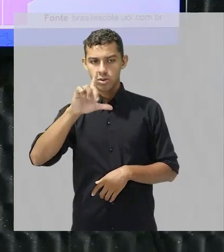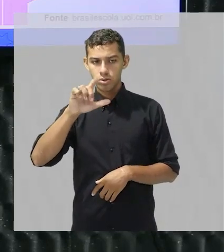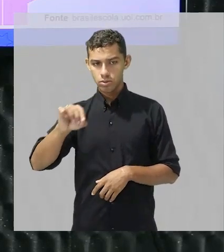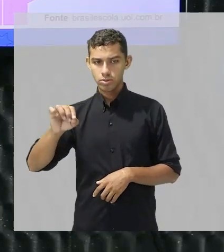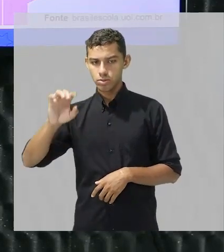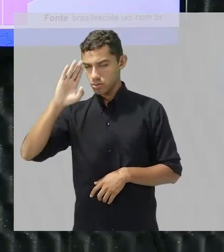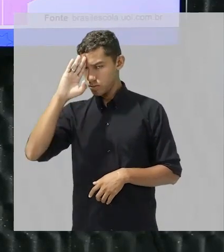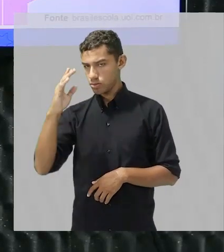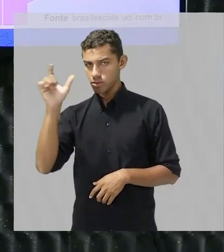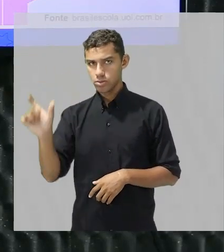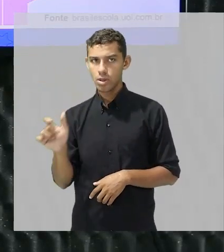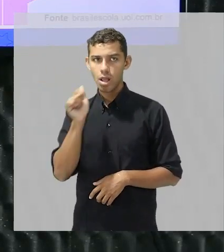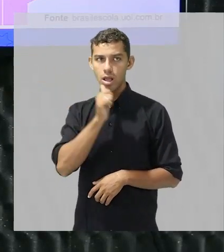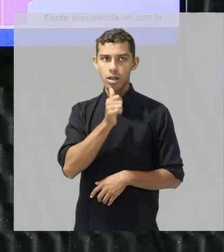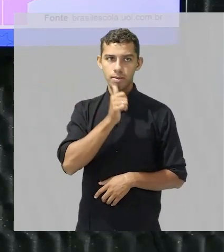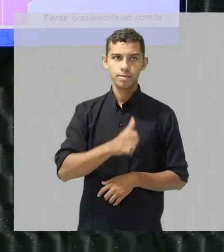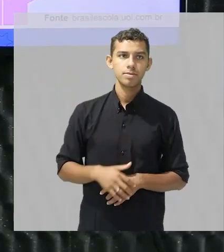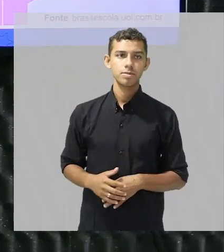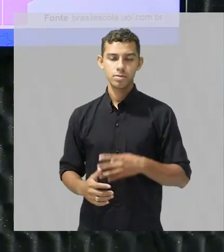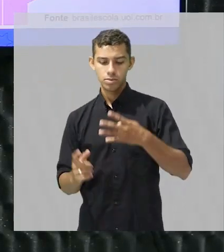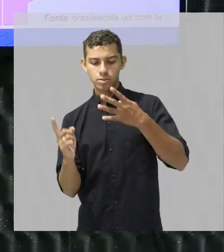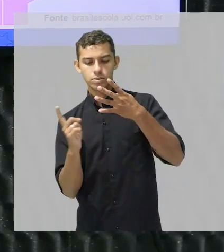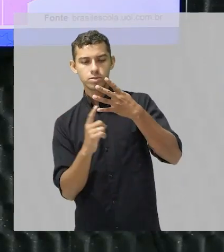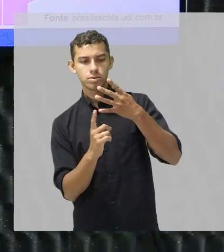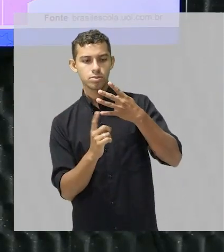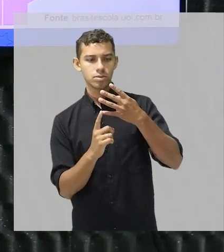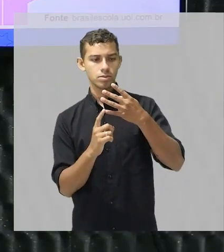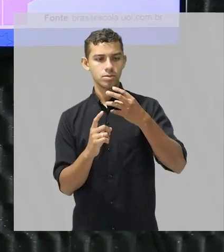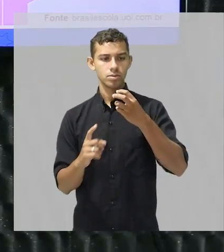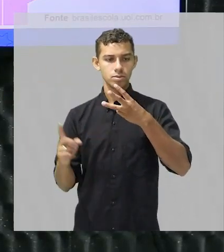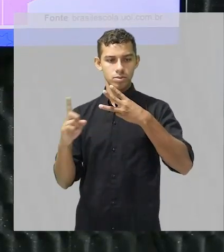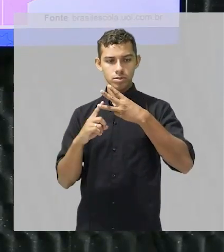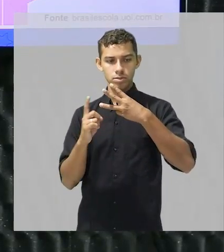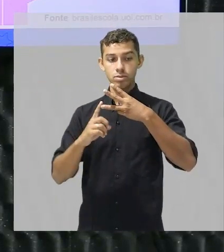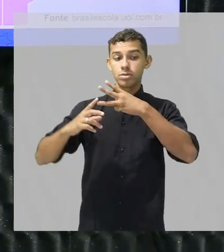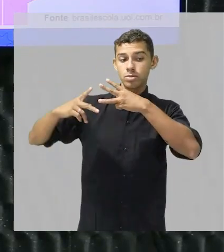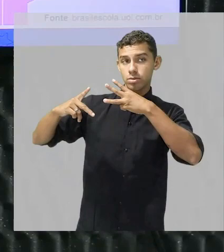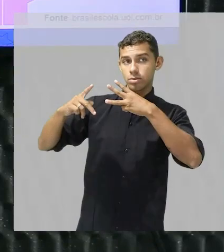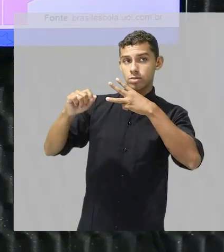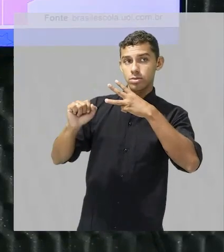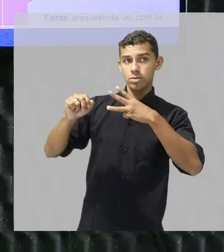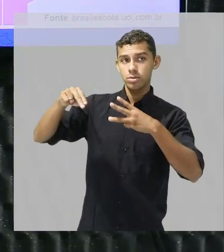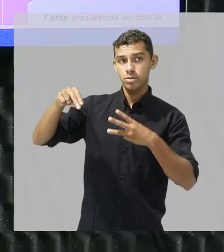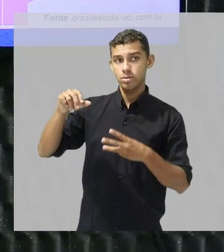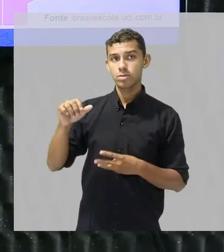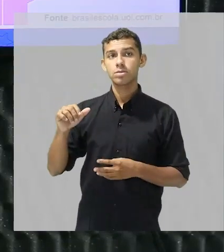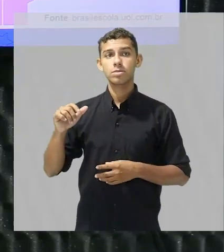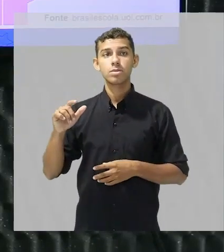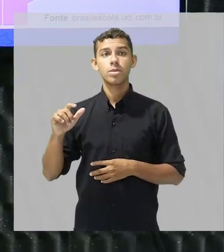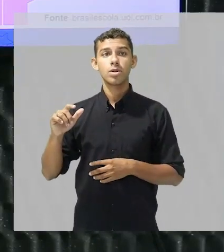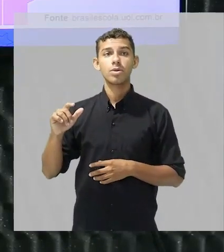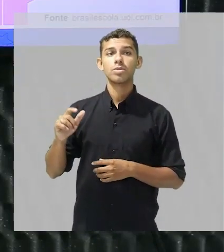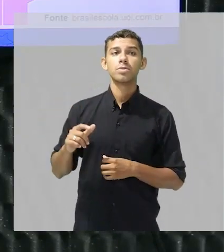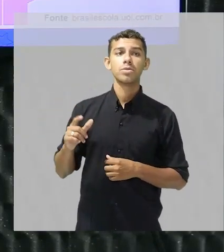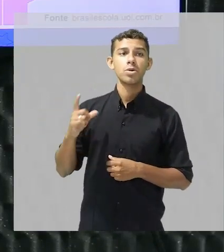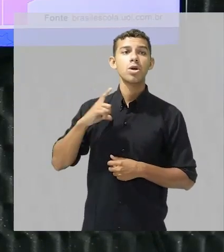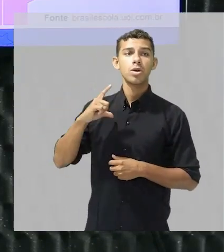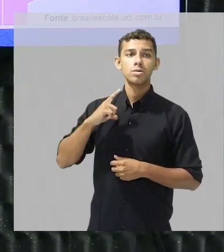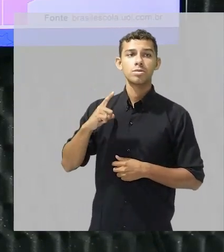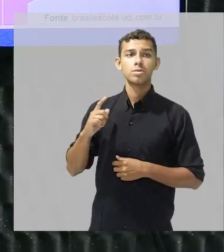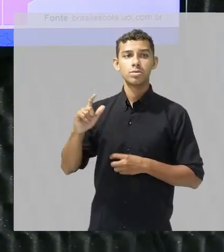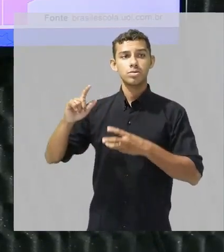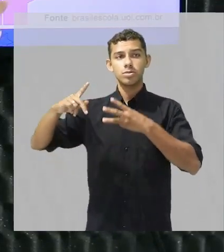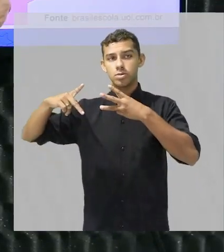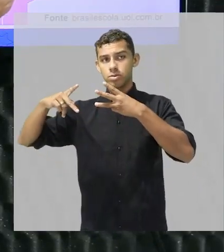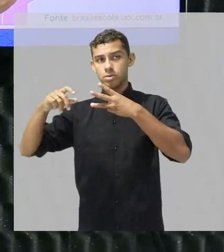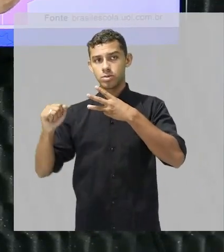mulheres, que é produzido na hipófise, tá? E nós temos o hormônio do crescimento, também produzido pela hipófise, o GH. Bem, nós